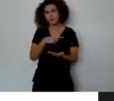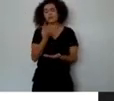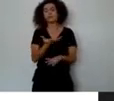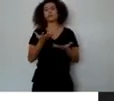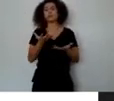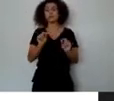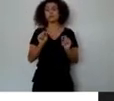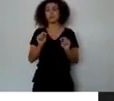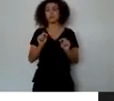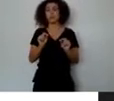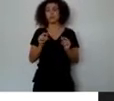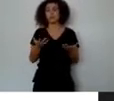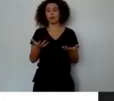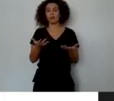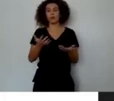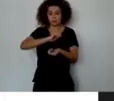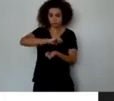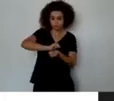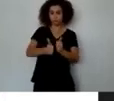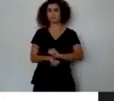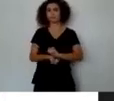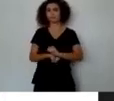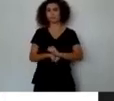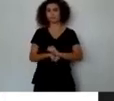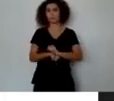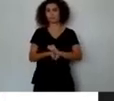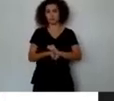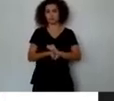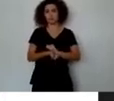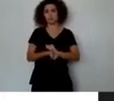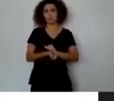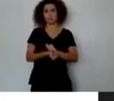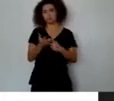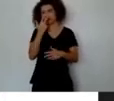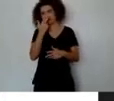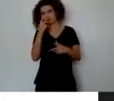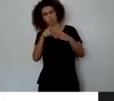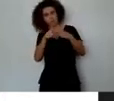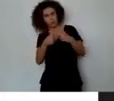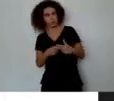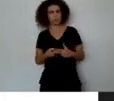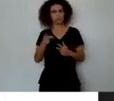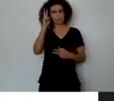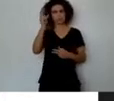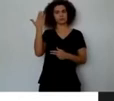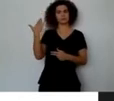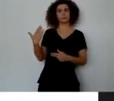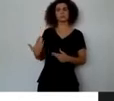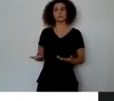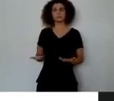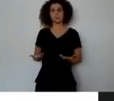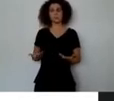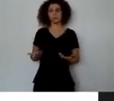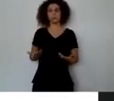saber ouvir esse ponto, né, dessa luta, dessa busca de retratação, e que ela aparece de forma